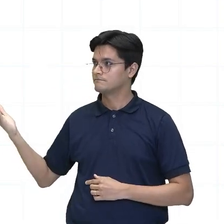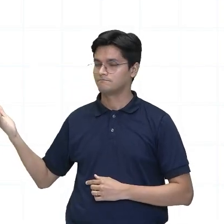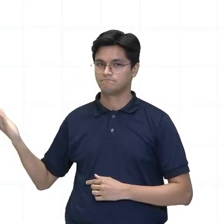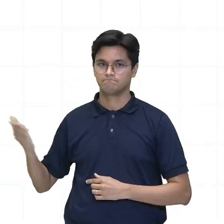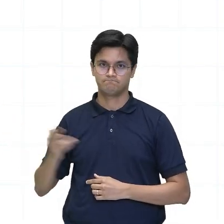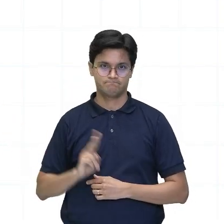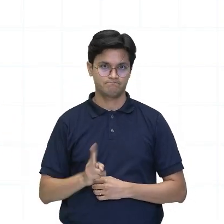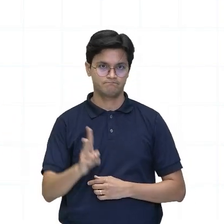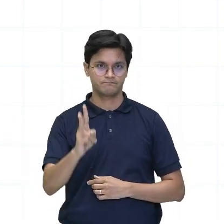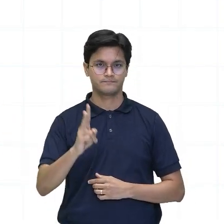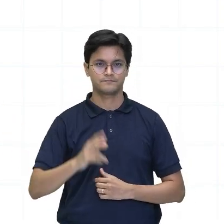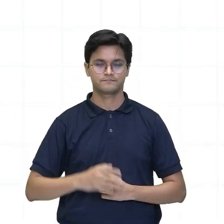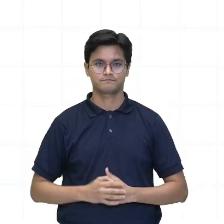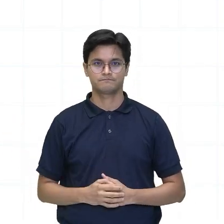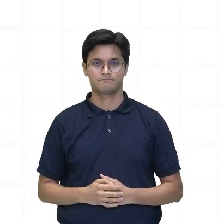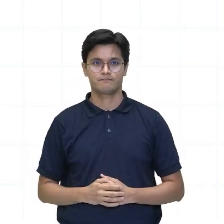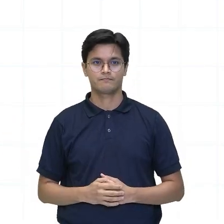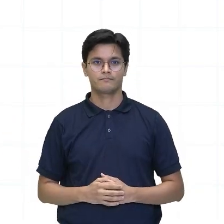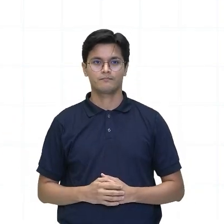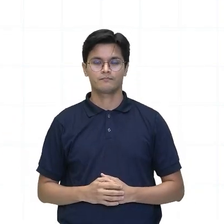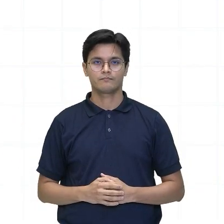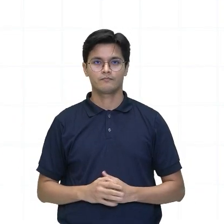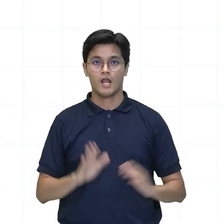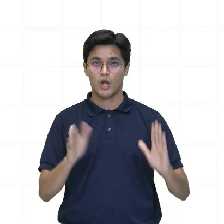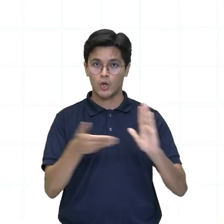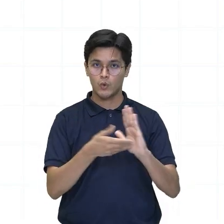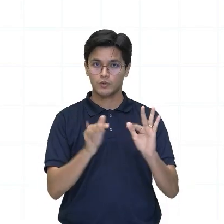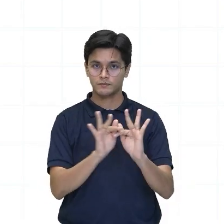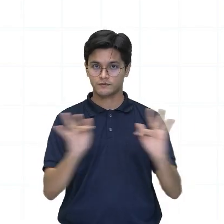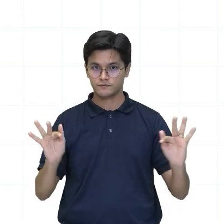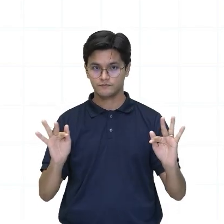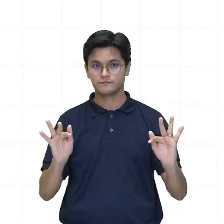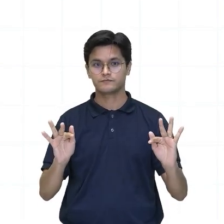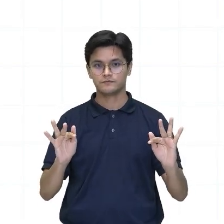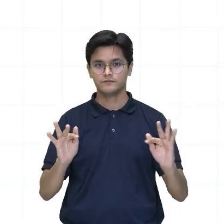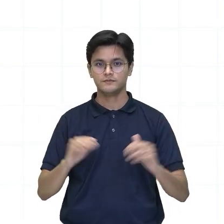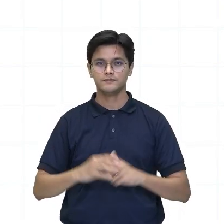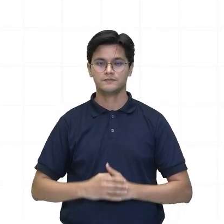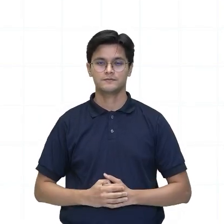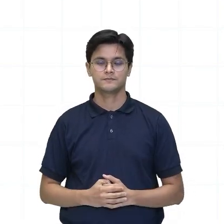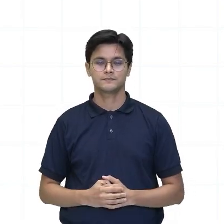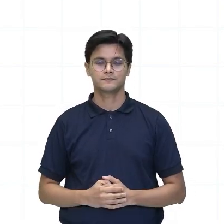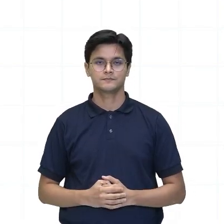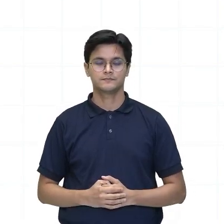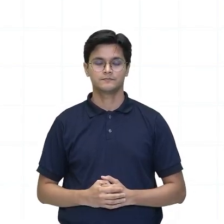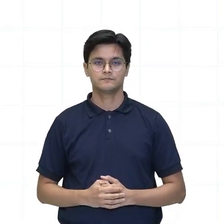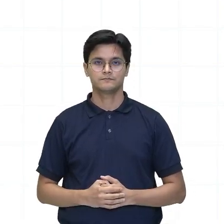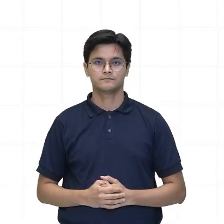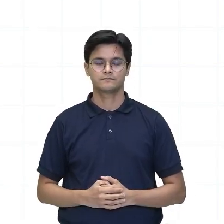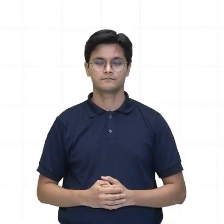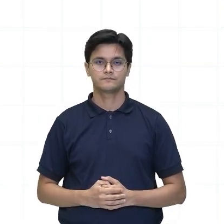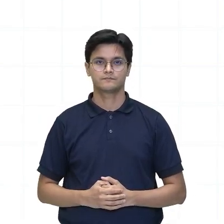continuando. E a última, vamos ver. Don't use your mobiles before